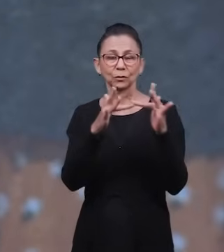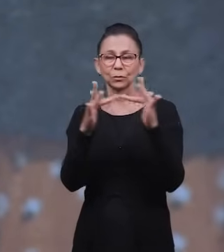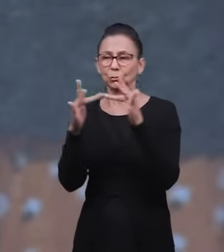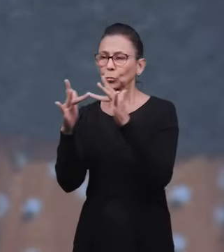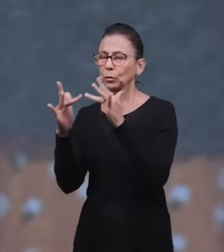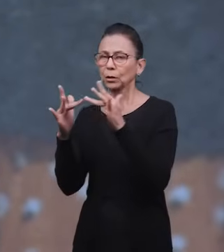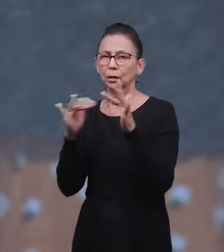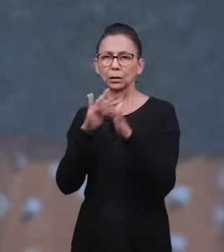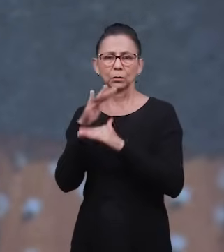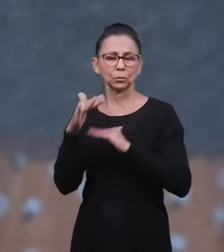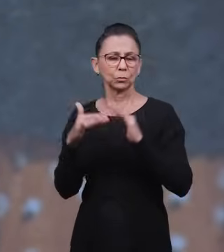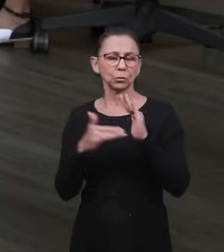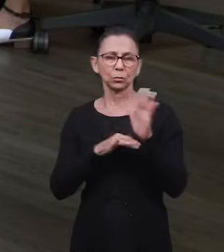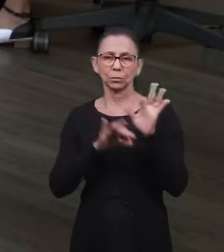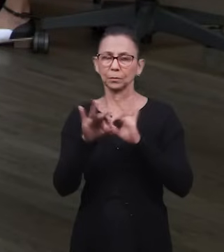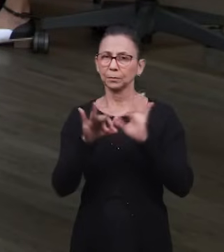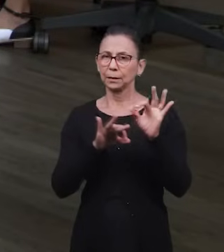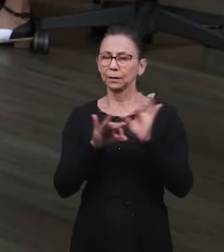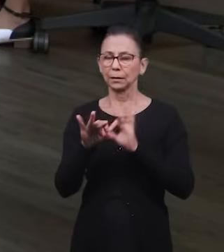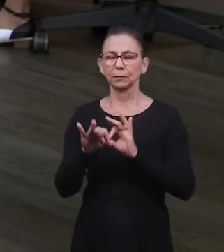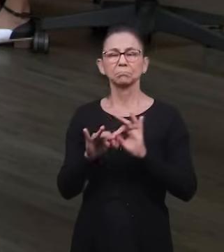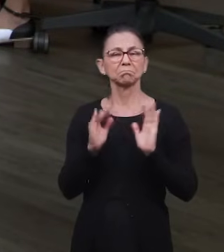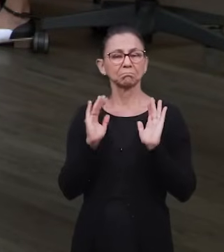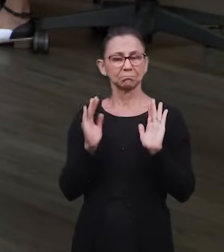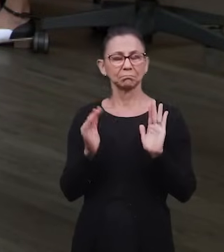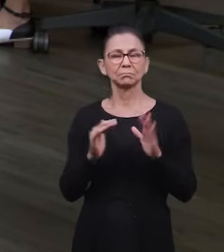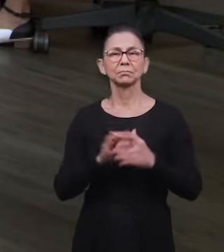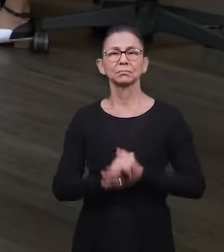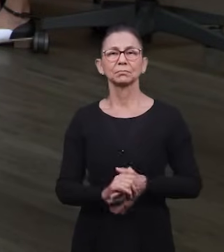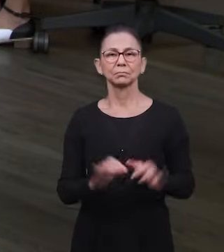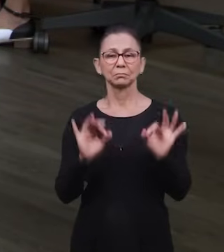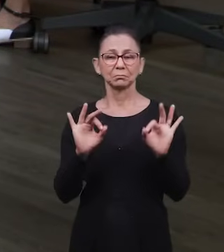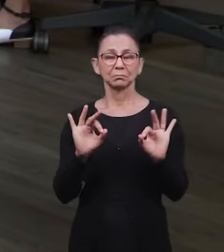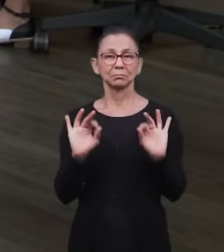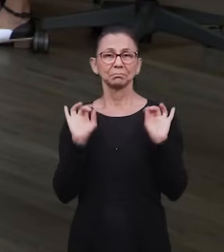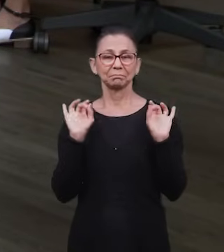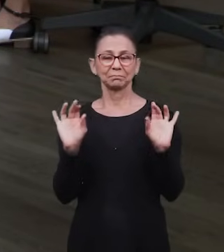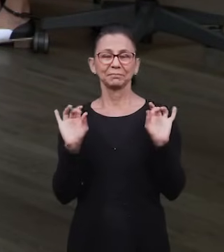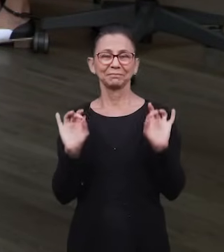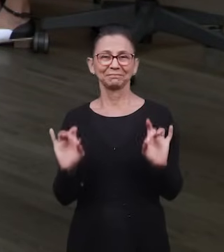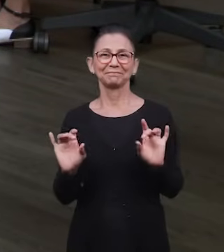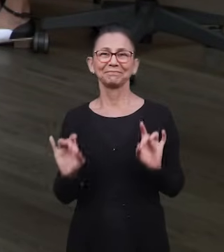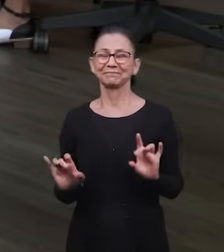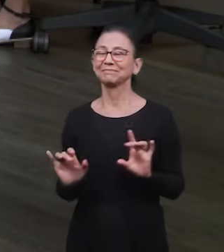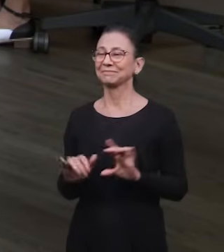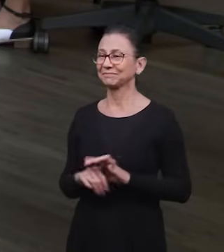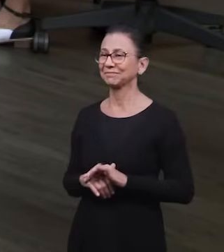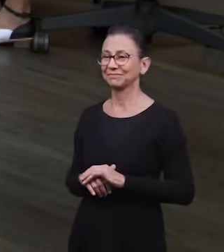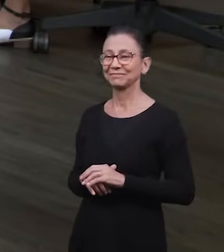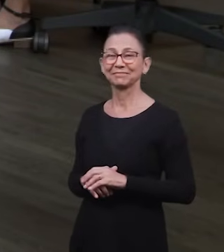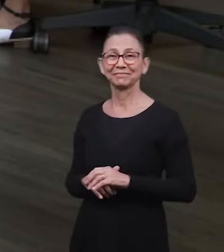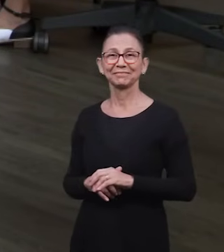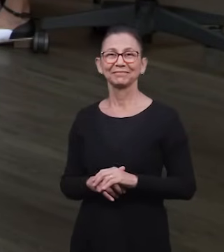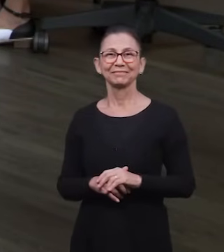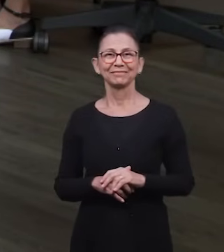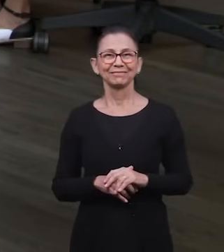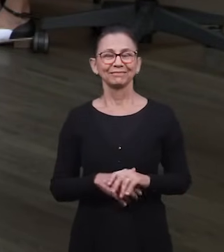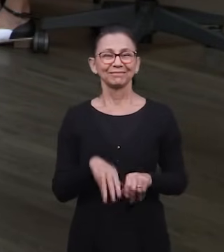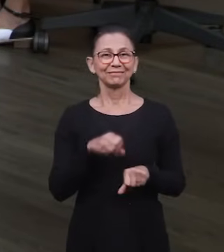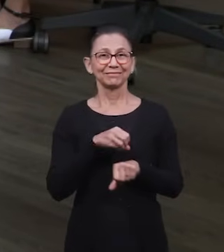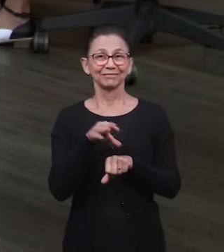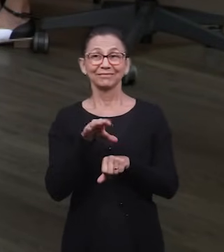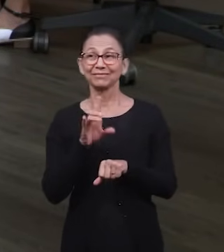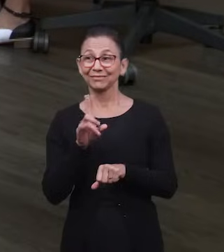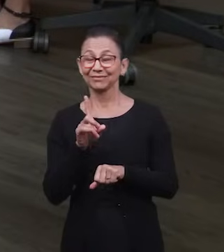E fizeram muito bem feito. Tá? Muito bem feito, né? Alto nível, bom padrão de pergunta, aliás, que aperta a gente programa, demais, vou te contar. Até eu